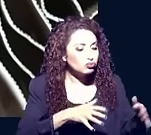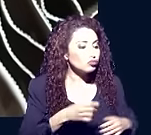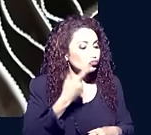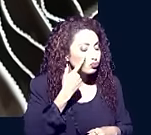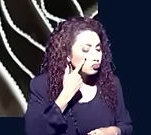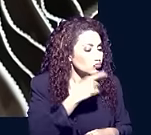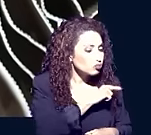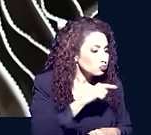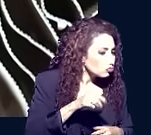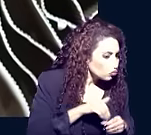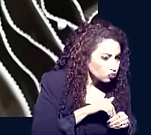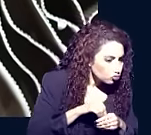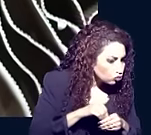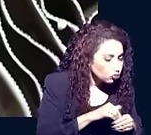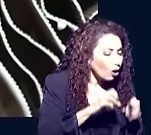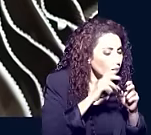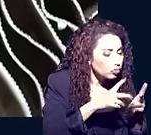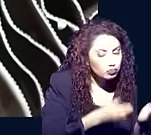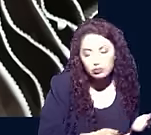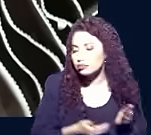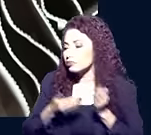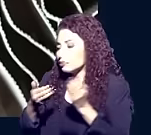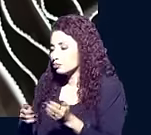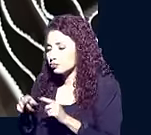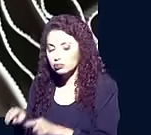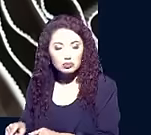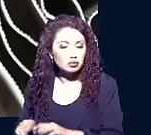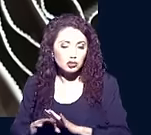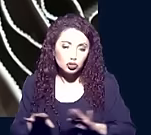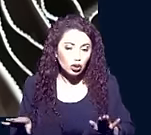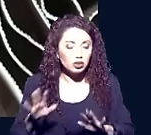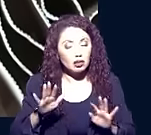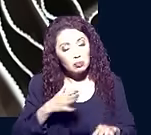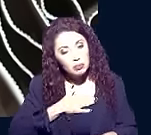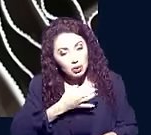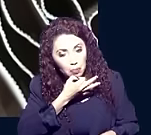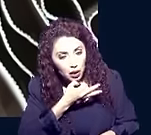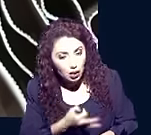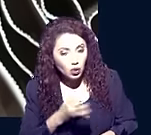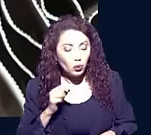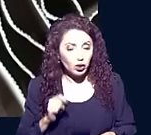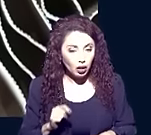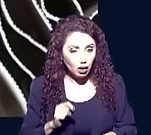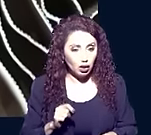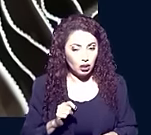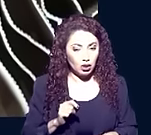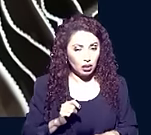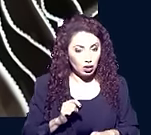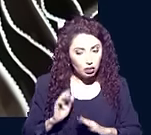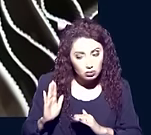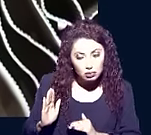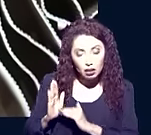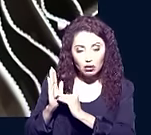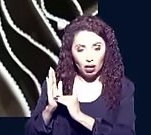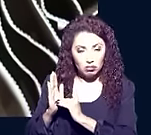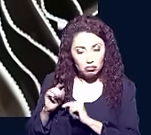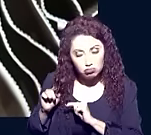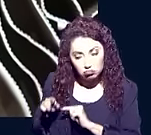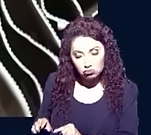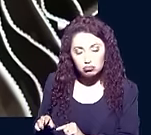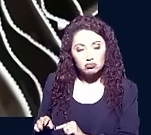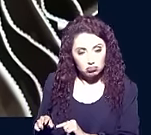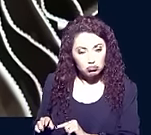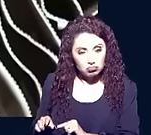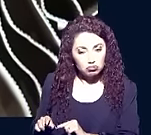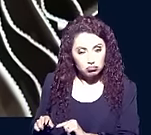sentimento que aquela casa representa naquele momento portanto a minha opinião é que se o Senado está na